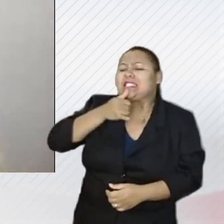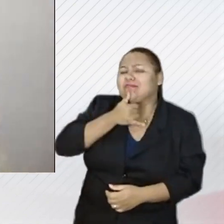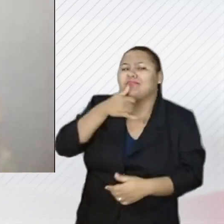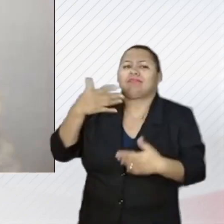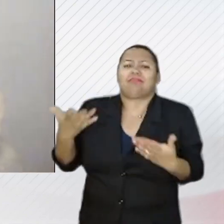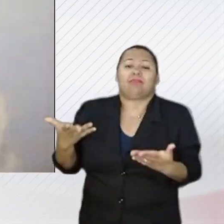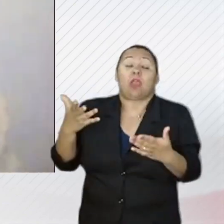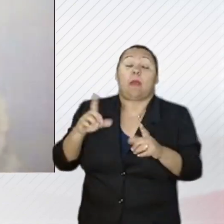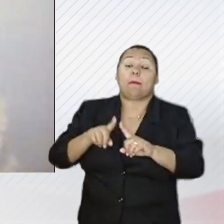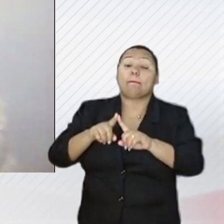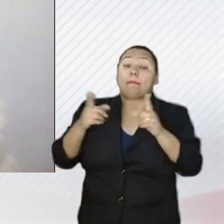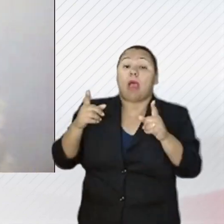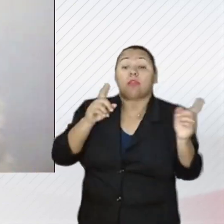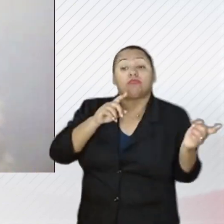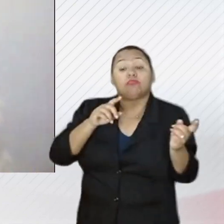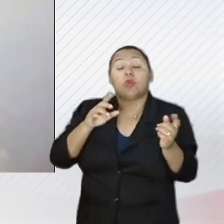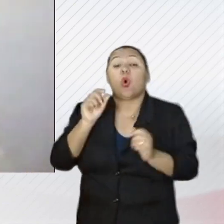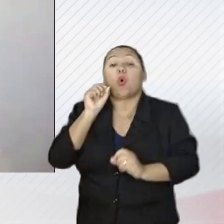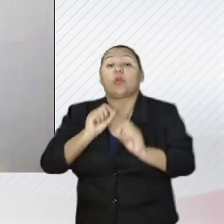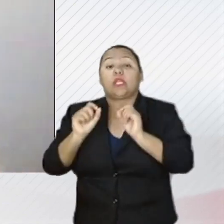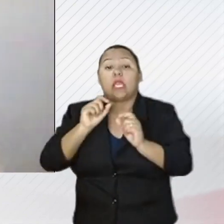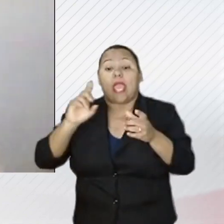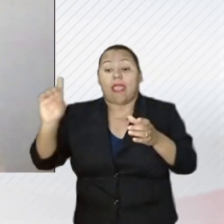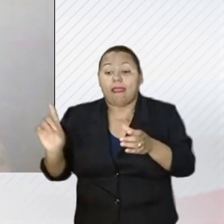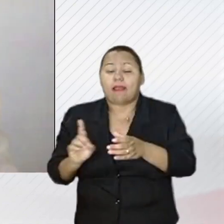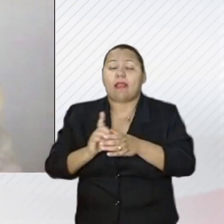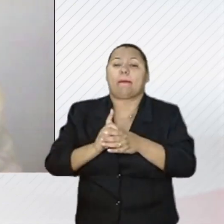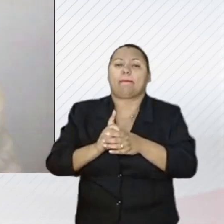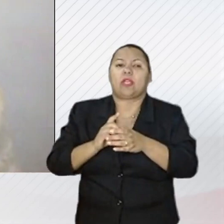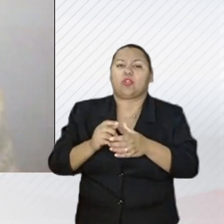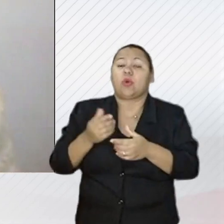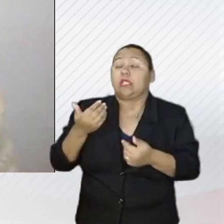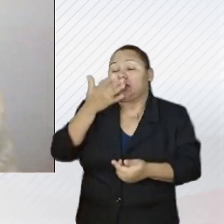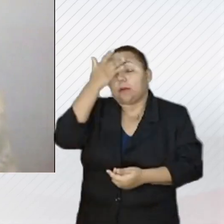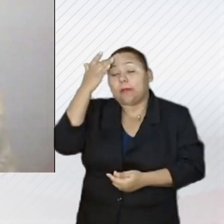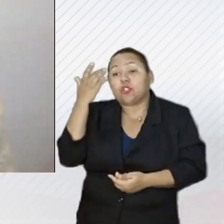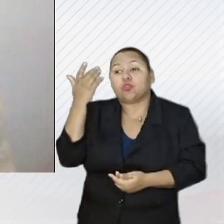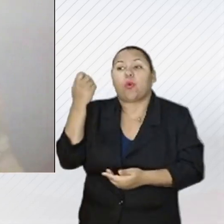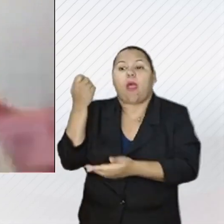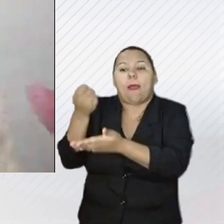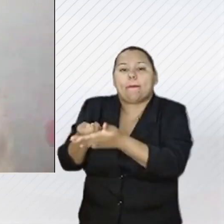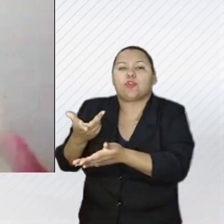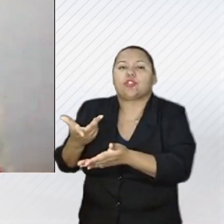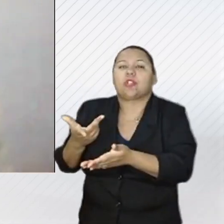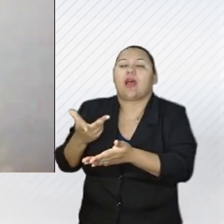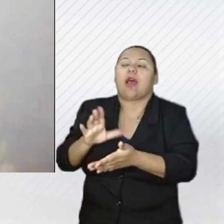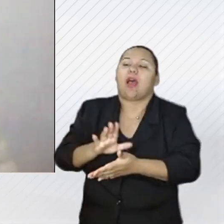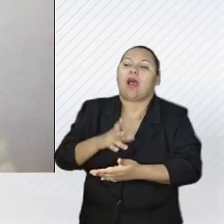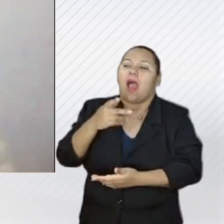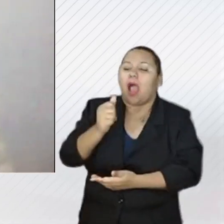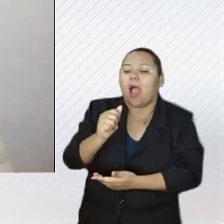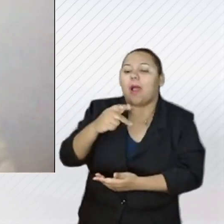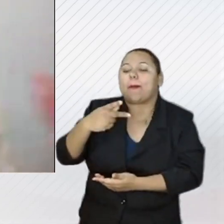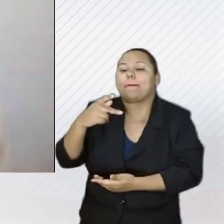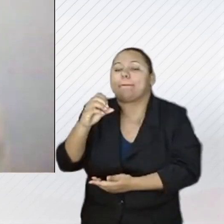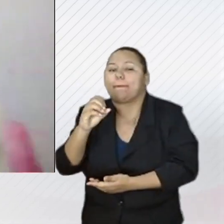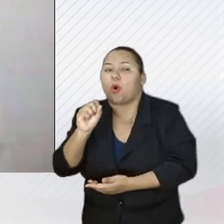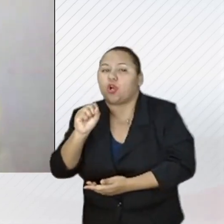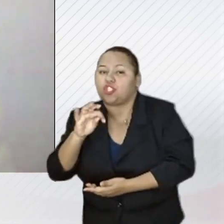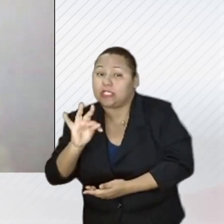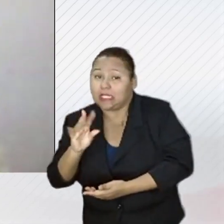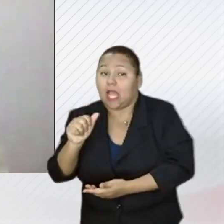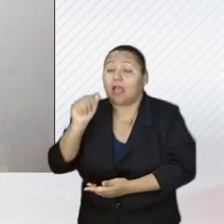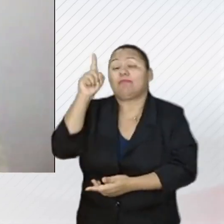que é o regramento dessas apostas, né? Eu acho que a gente precisa pensar qual é o ponto, né, máximo possível